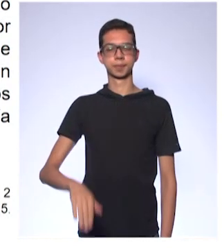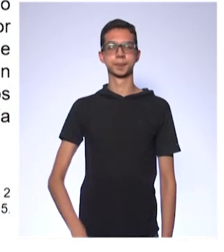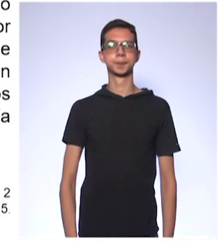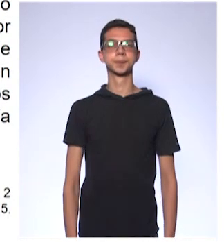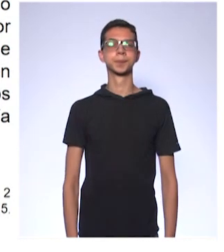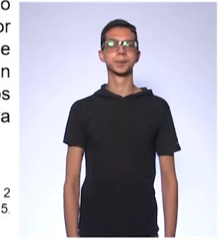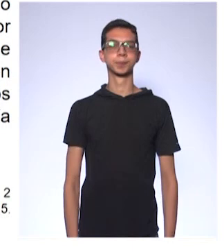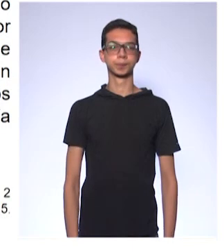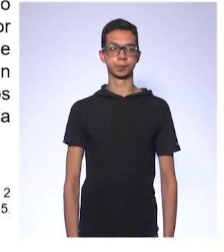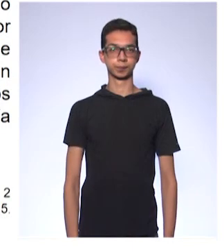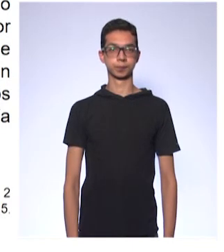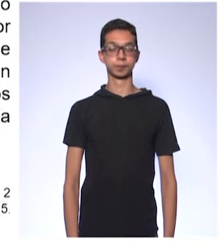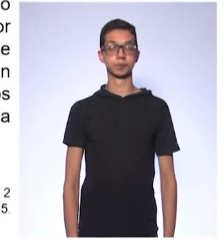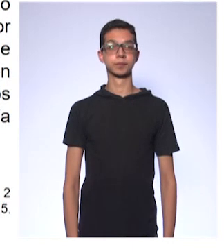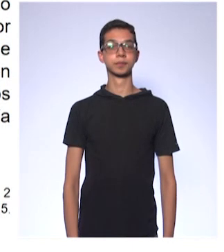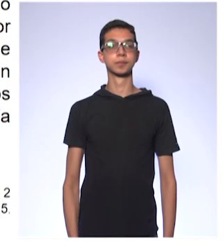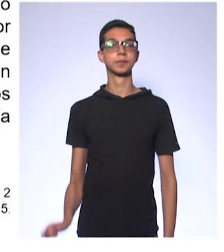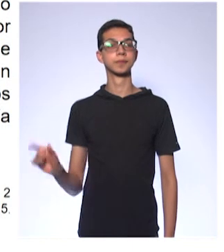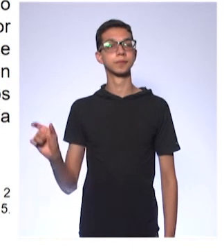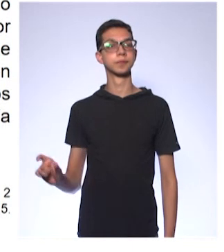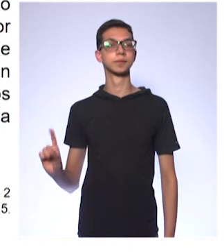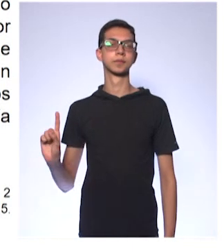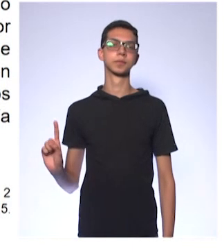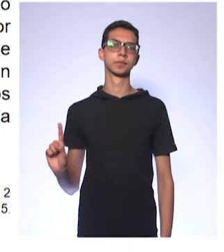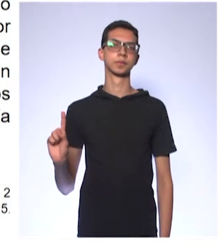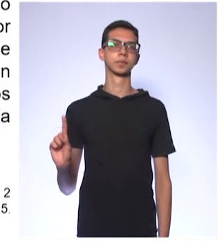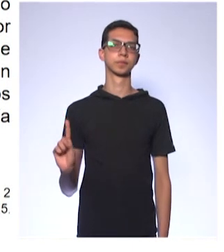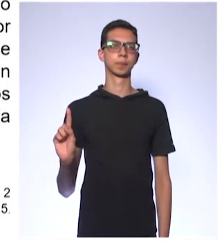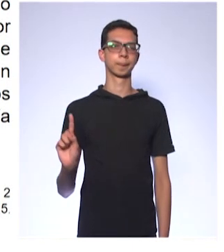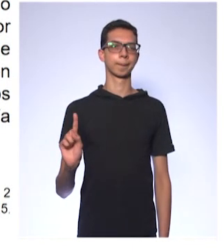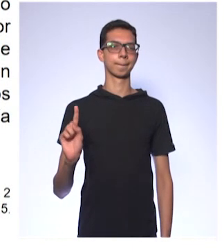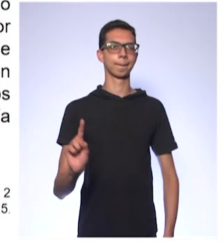ele foi esperar o buque. O buque é um barco